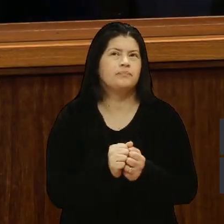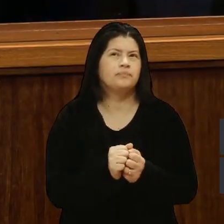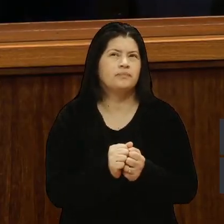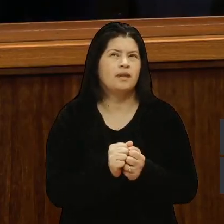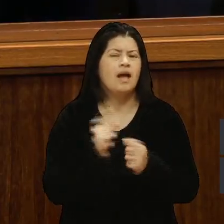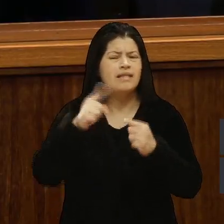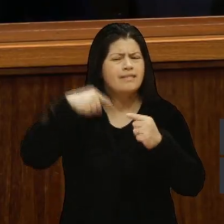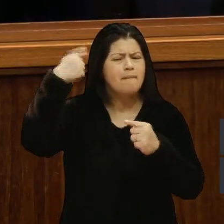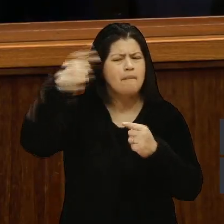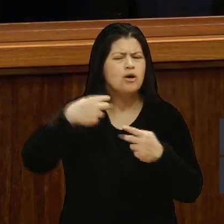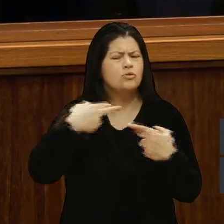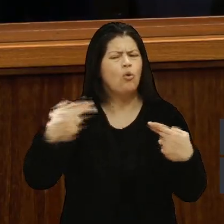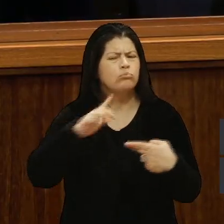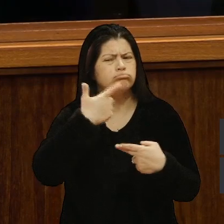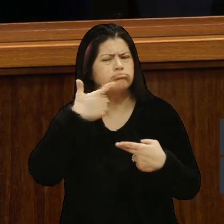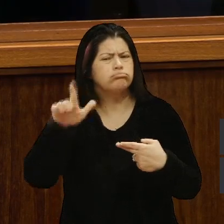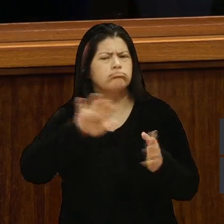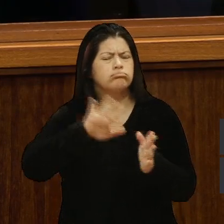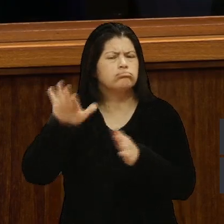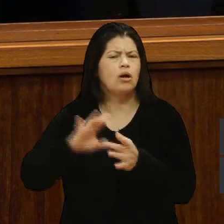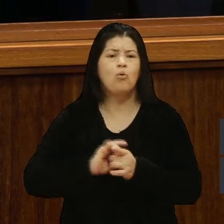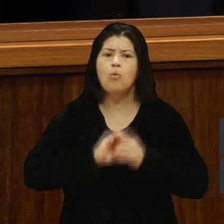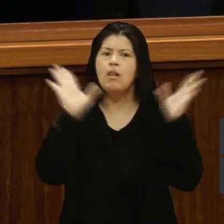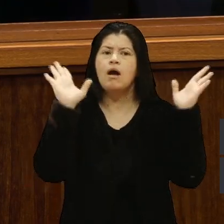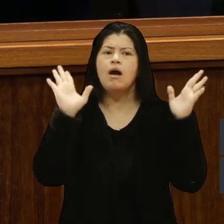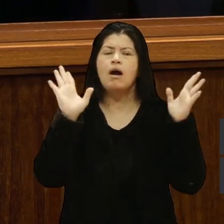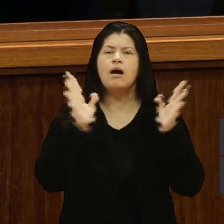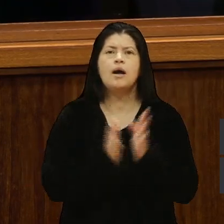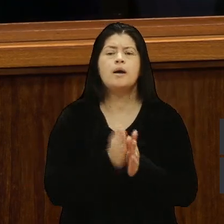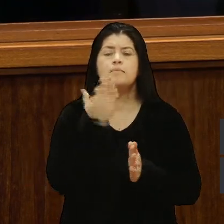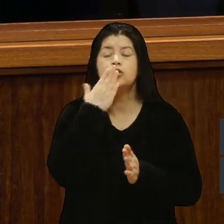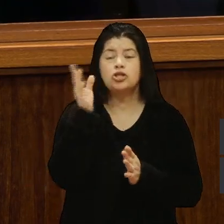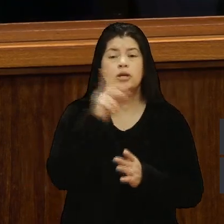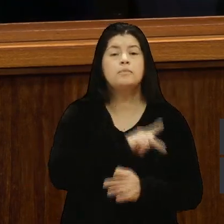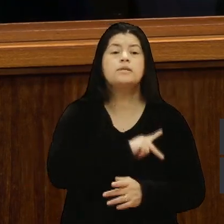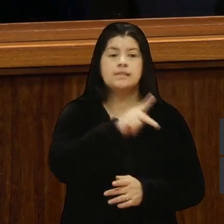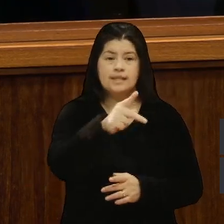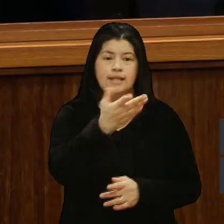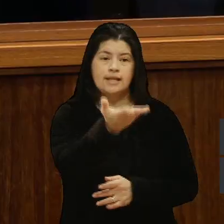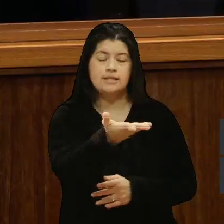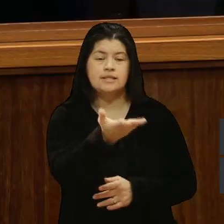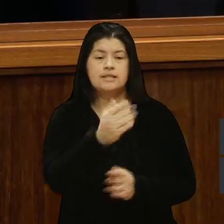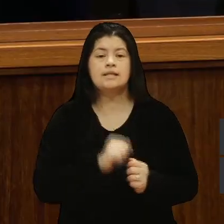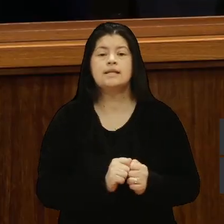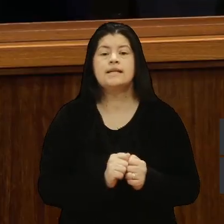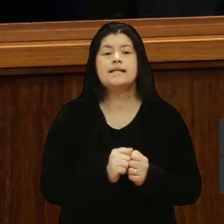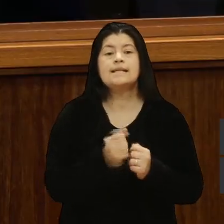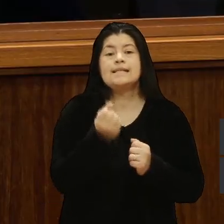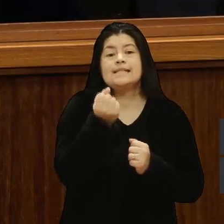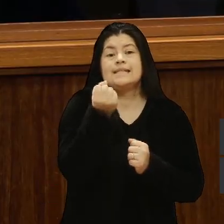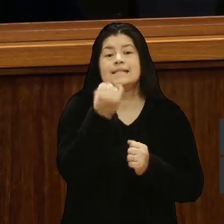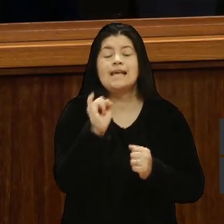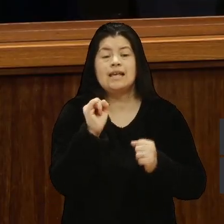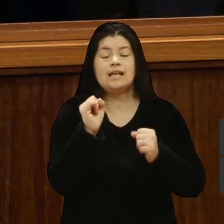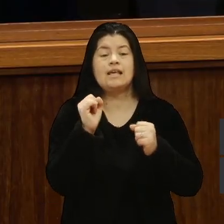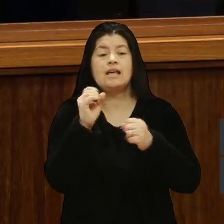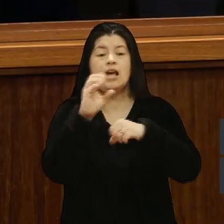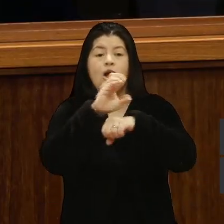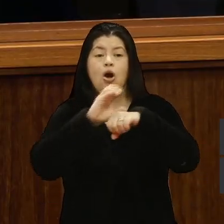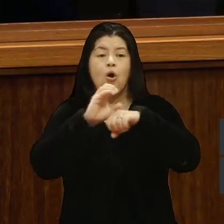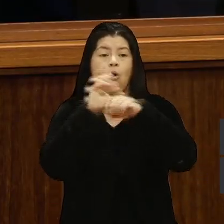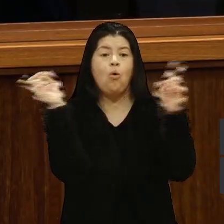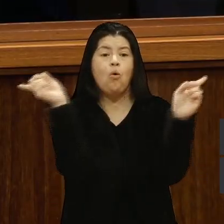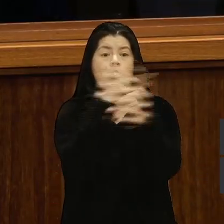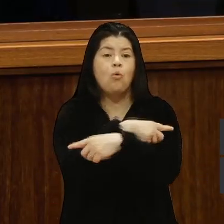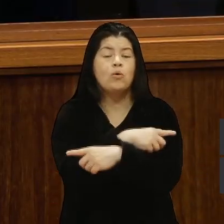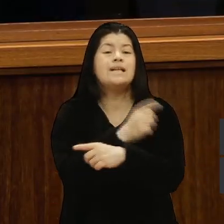depois. E quando eu abri mão, eu pedi para o senhor presidente se era a inconstitucionalidade que estava sendo discutida,